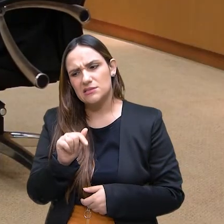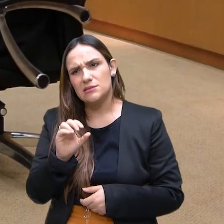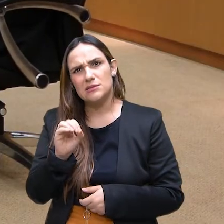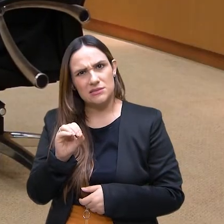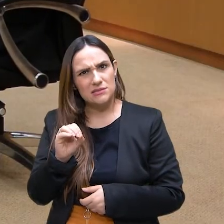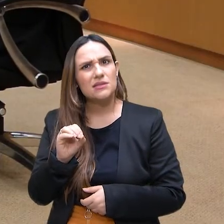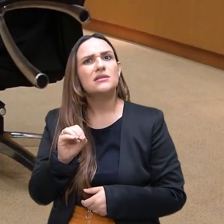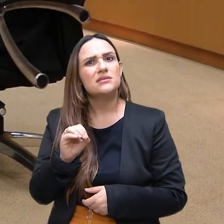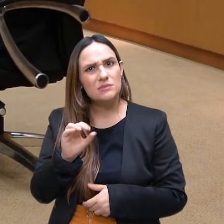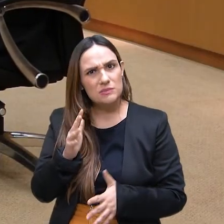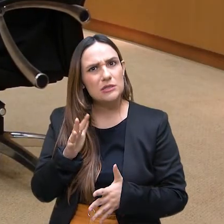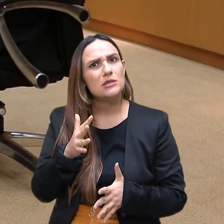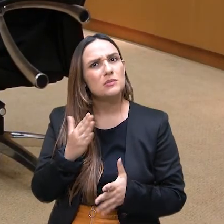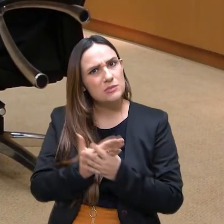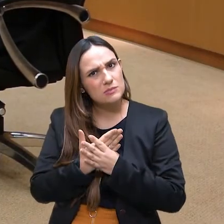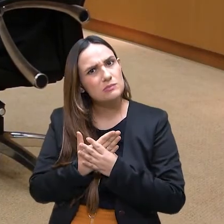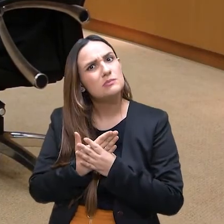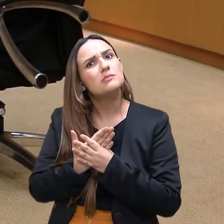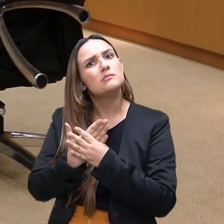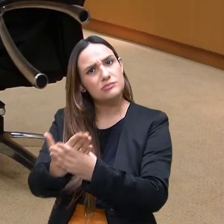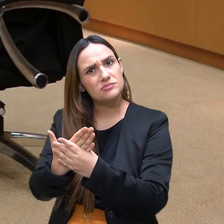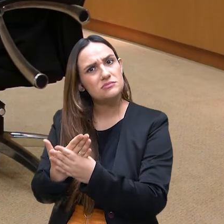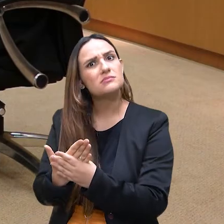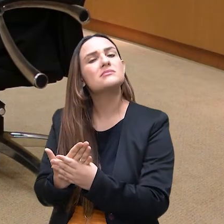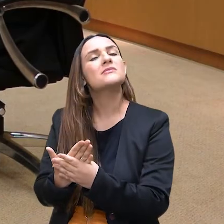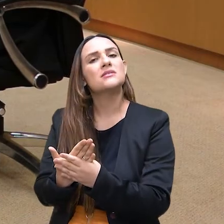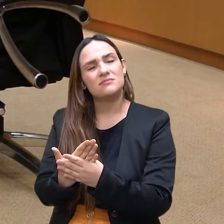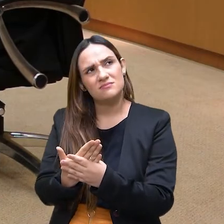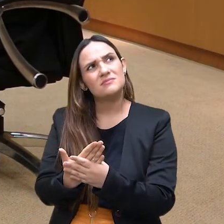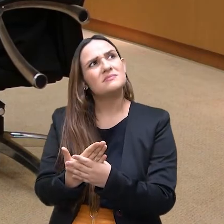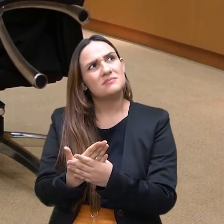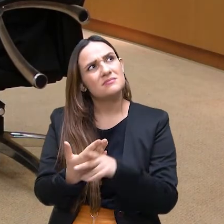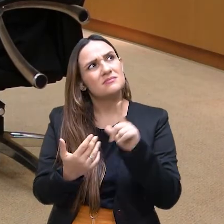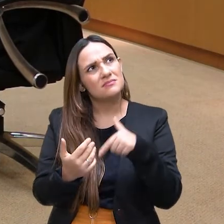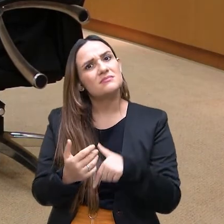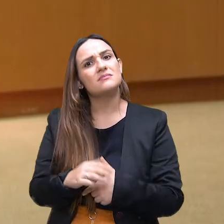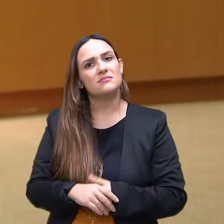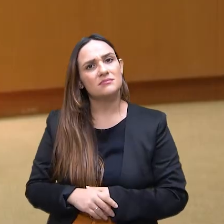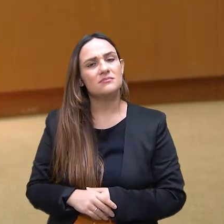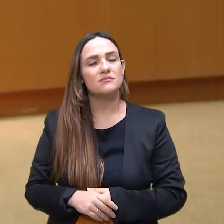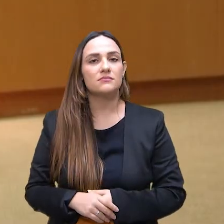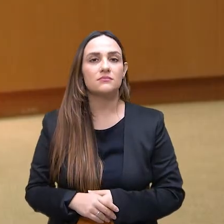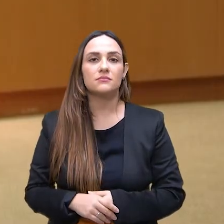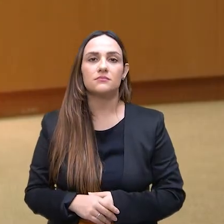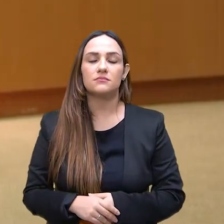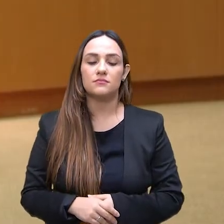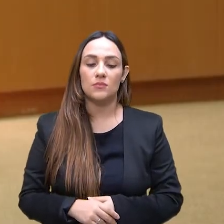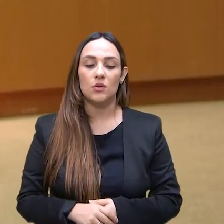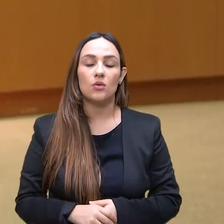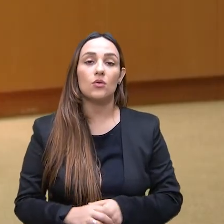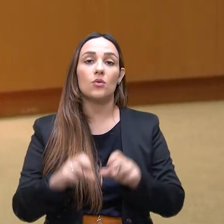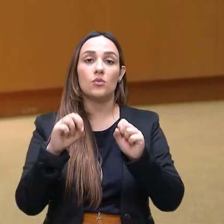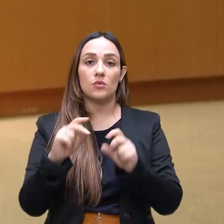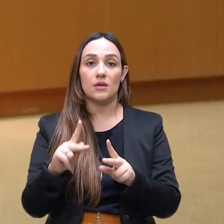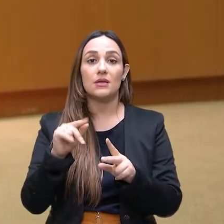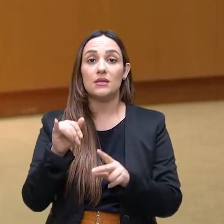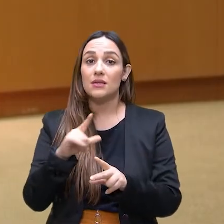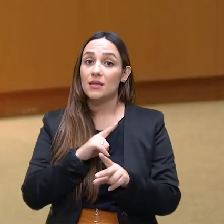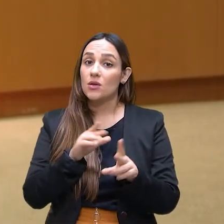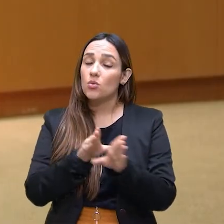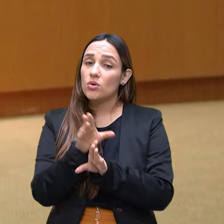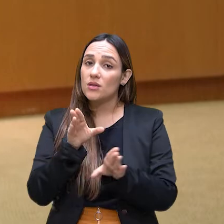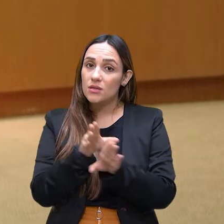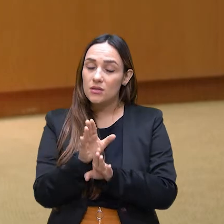3.570 ações até hoje, 5 de outubro. A orientação, desembargador,